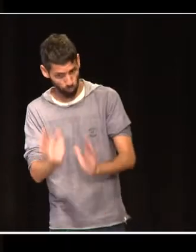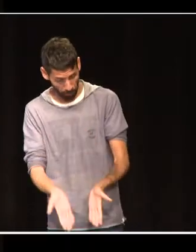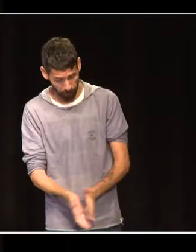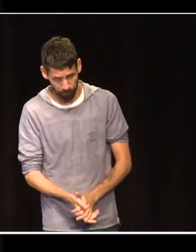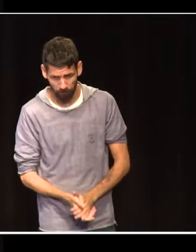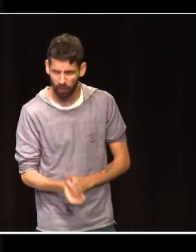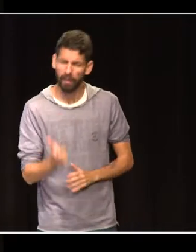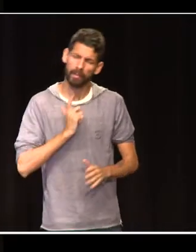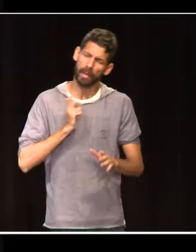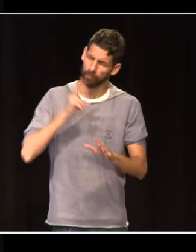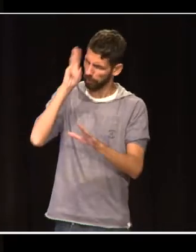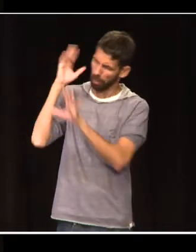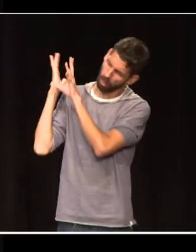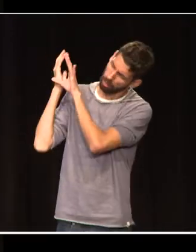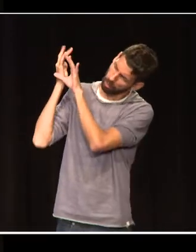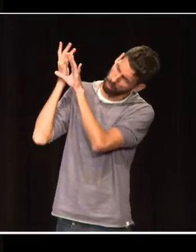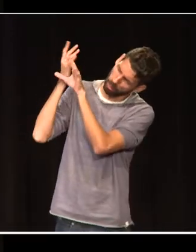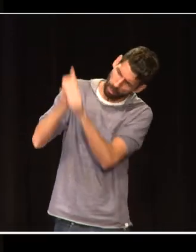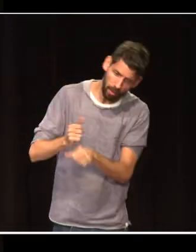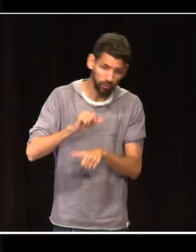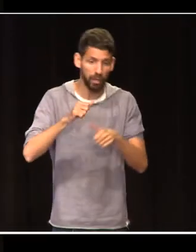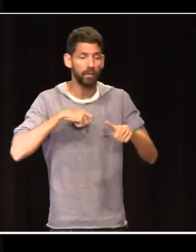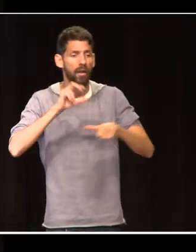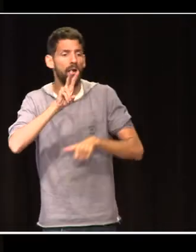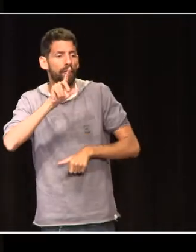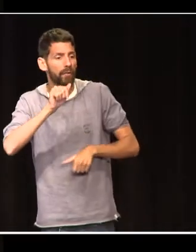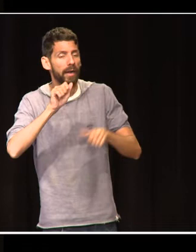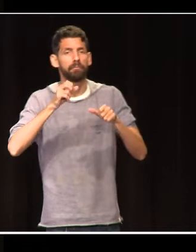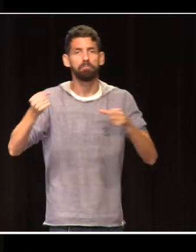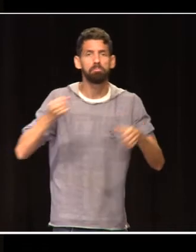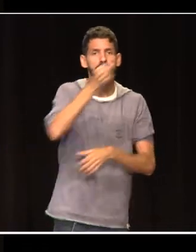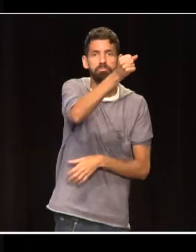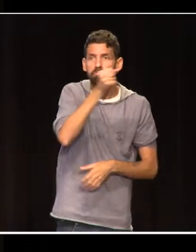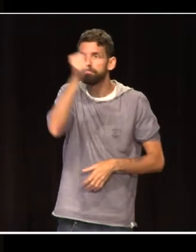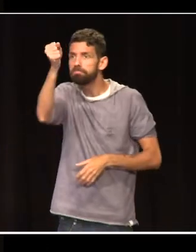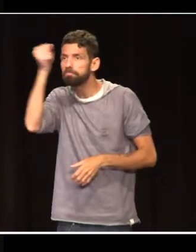Então, teve todo um processo de redistribuição. Quem pratica a redistribuição